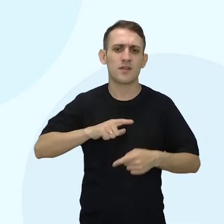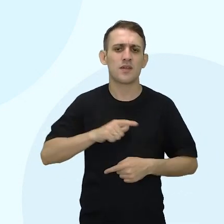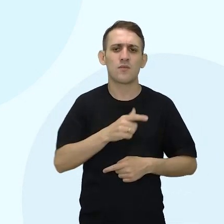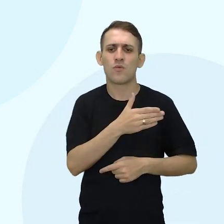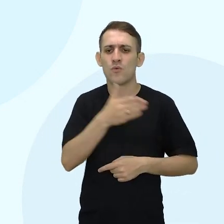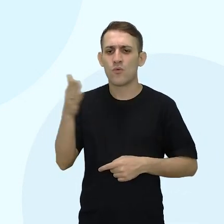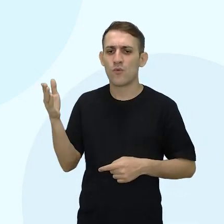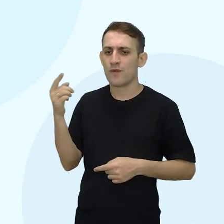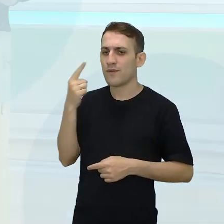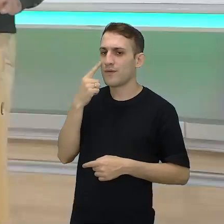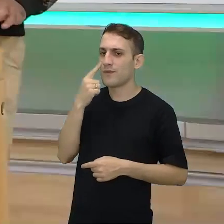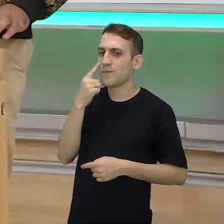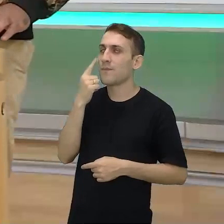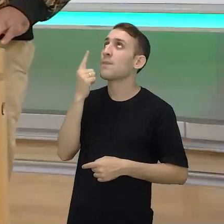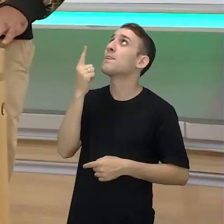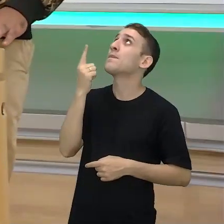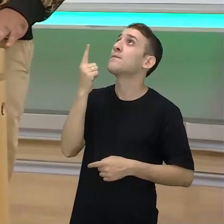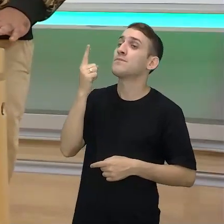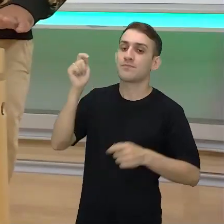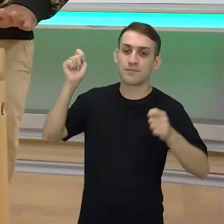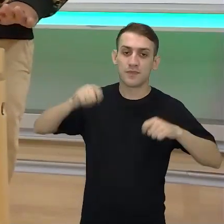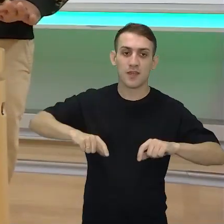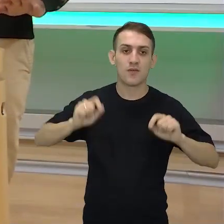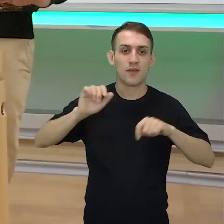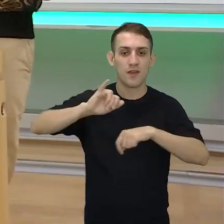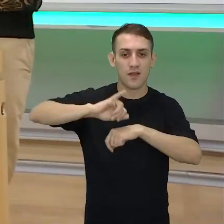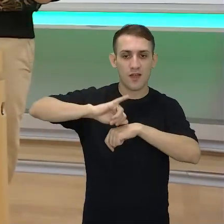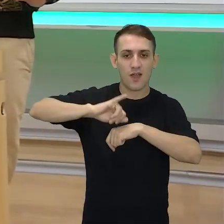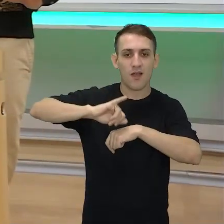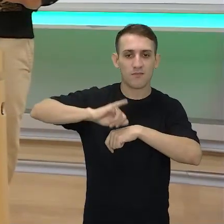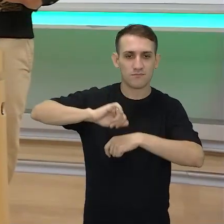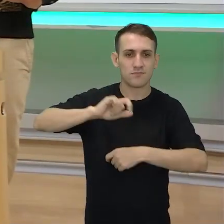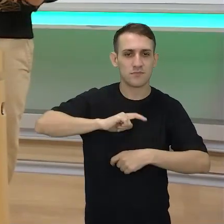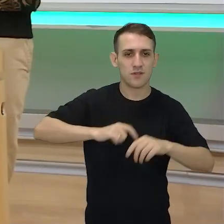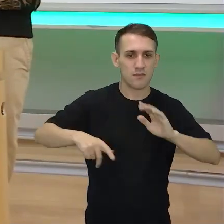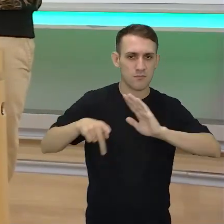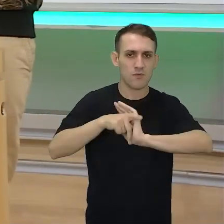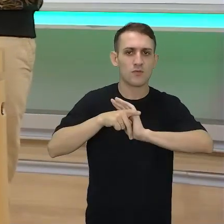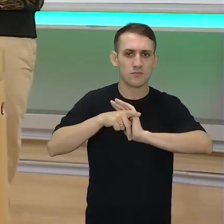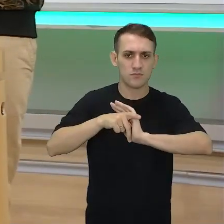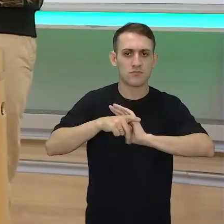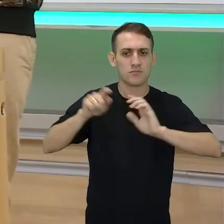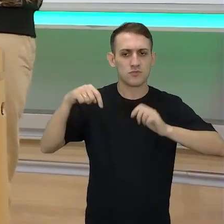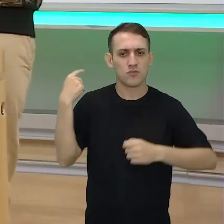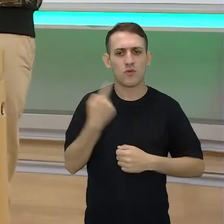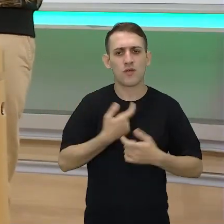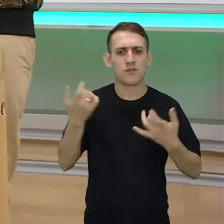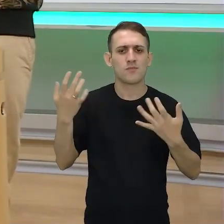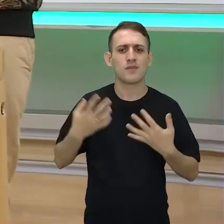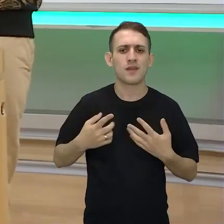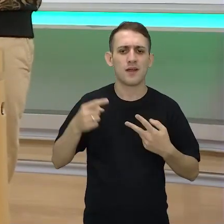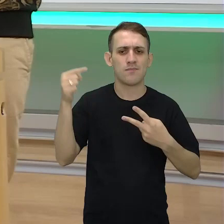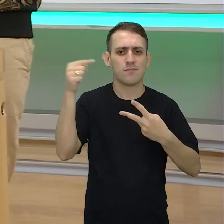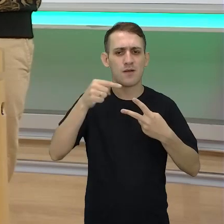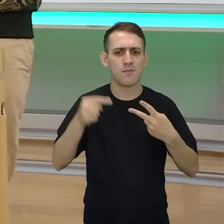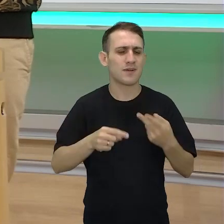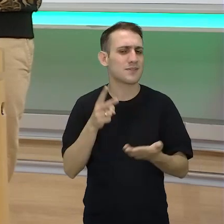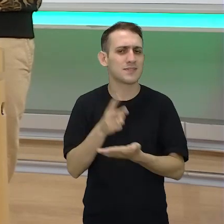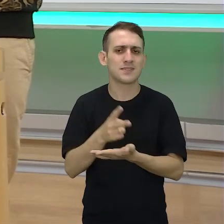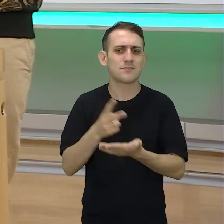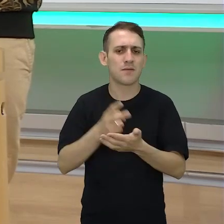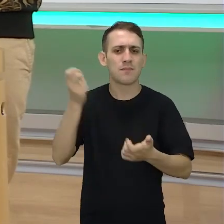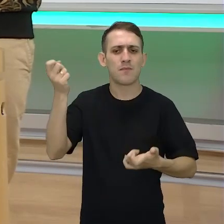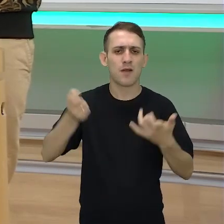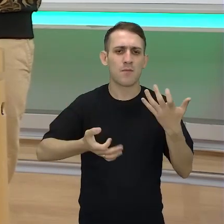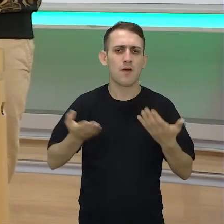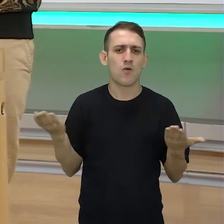aí, a gente consegue ver aí as capitanias, a imagem das capitanias, e iremos falar cada vez mais dessas capitanias aí. Então a